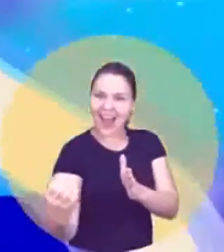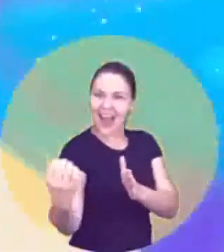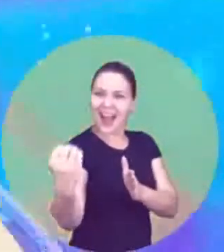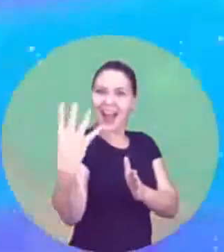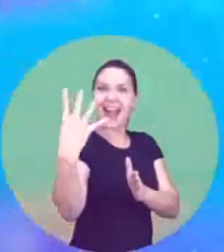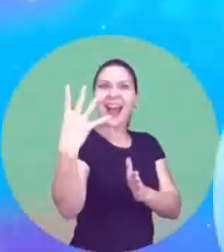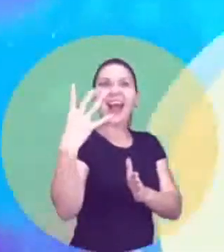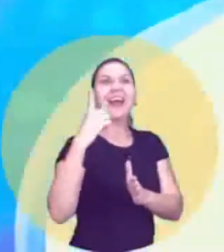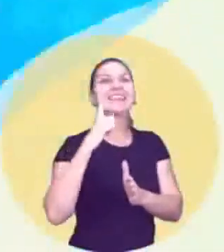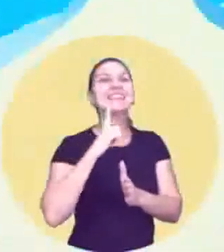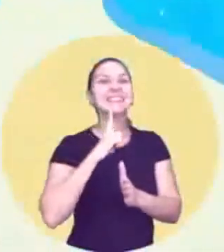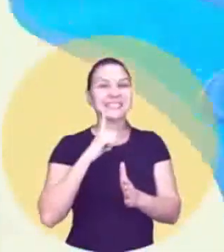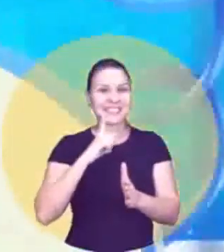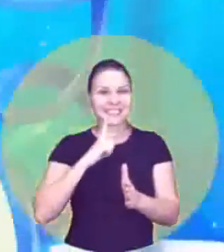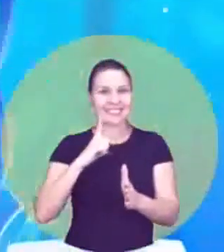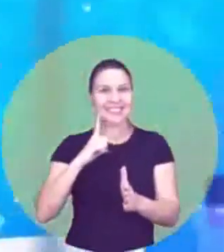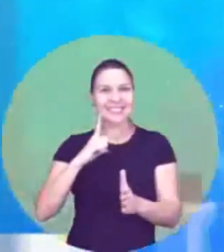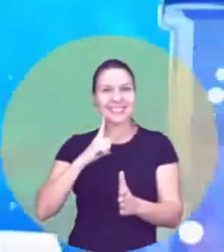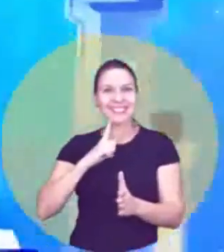caminho.